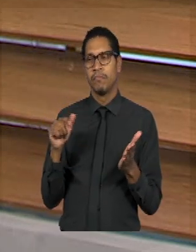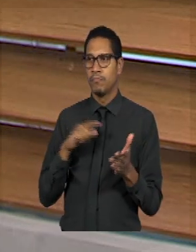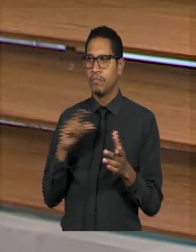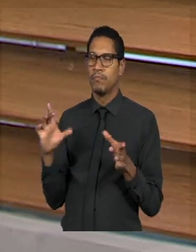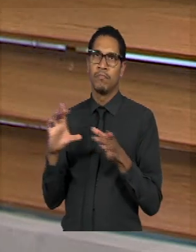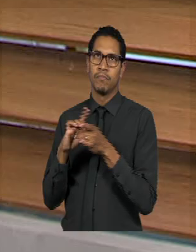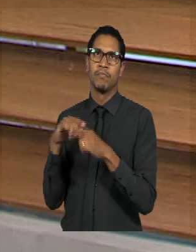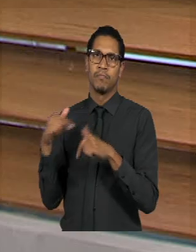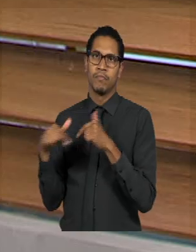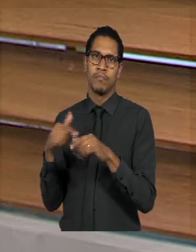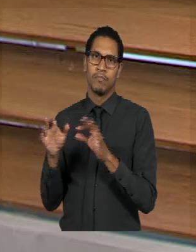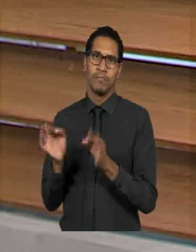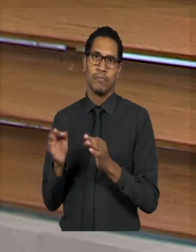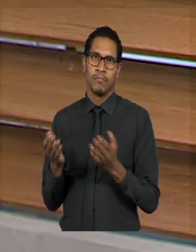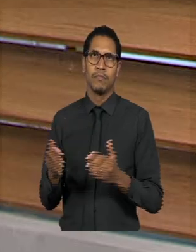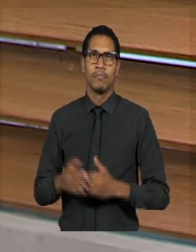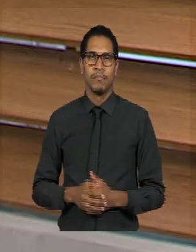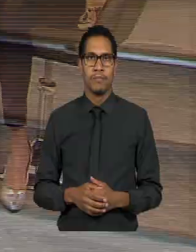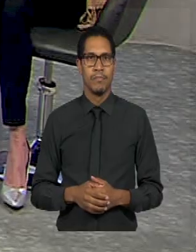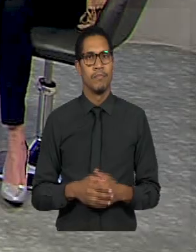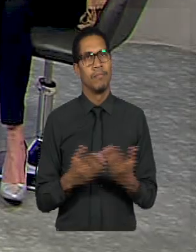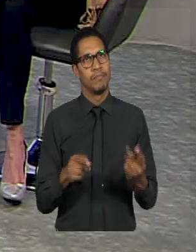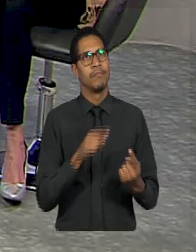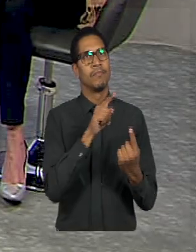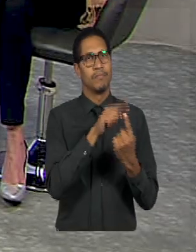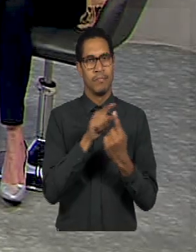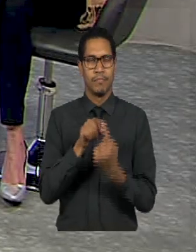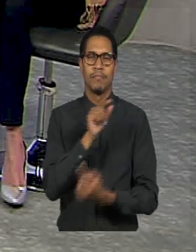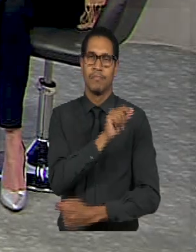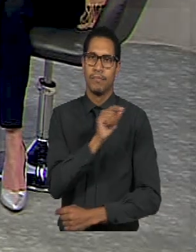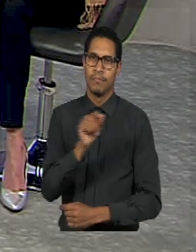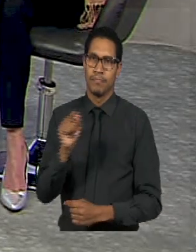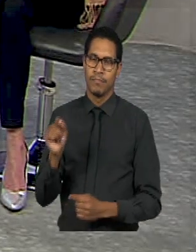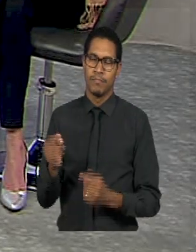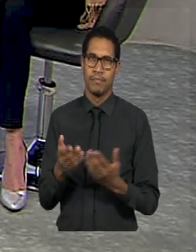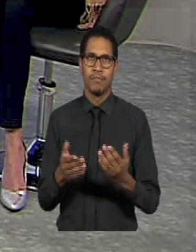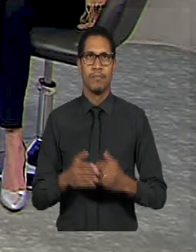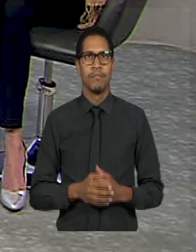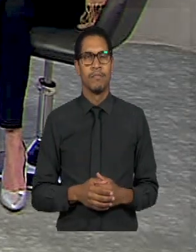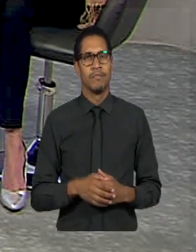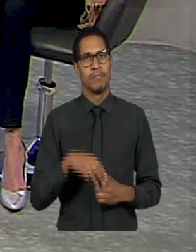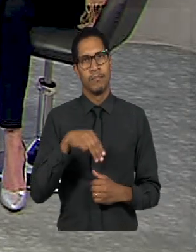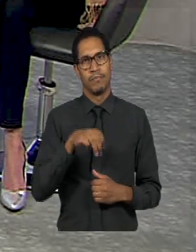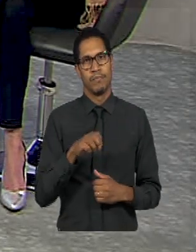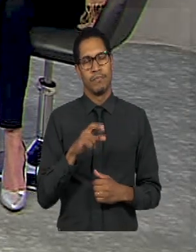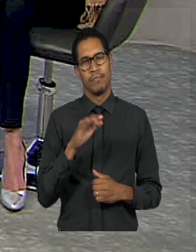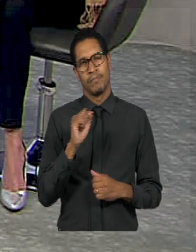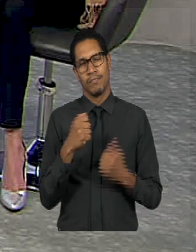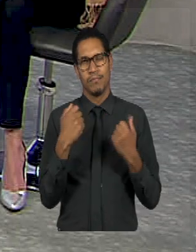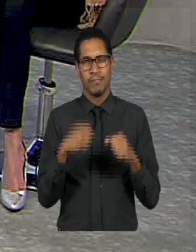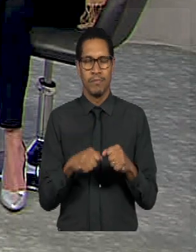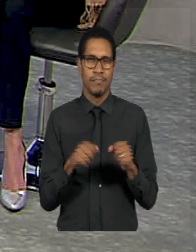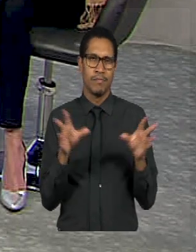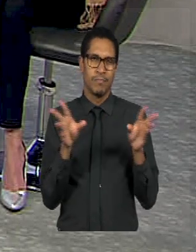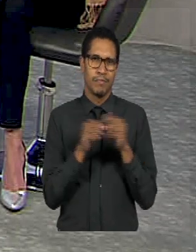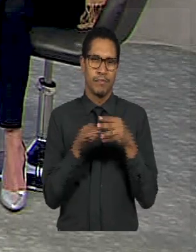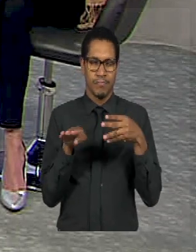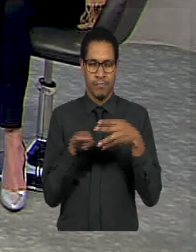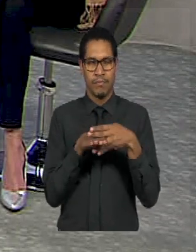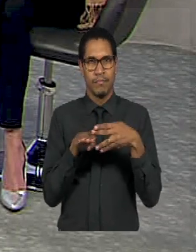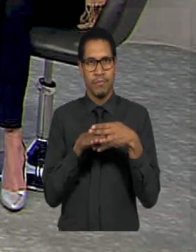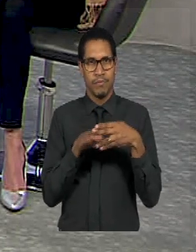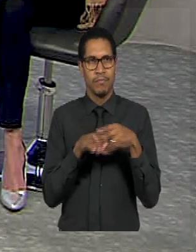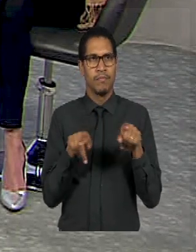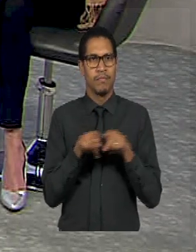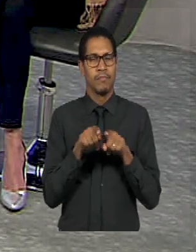vínculo trabalhista. Sim. Bom, tá? cada caso é um caso. Cada né? caso é um caso. Mércia, a gente vai precisar fazer um break agora, mas na